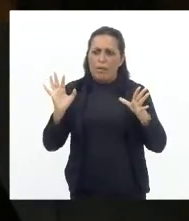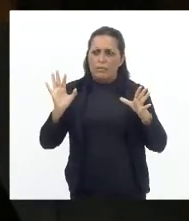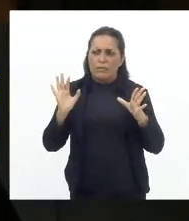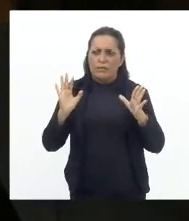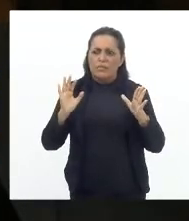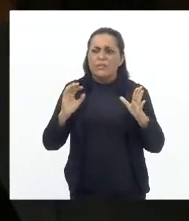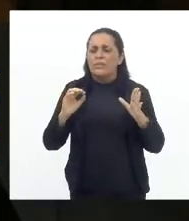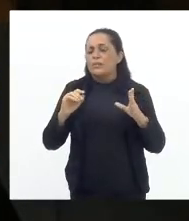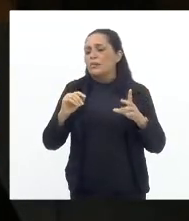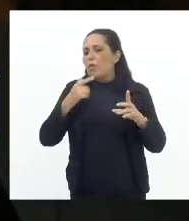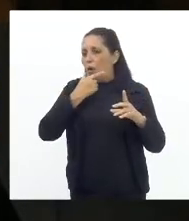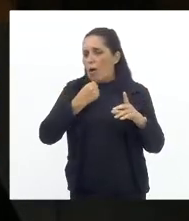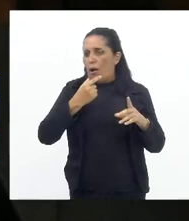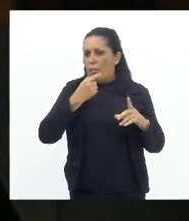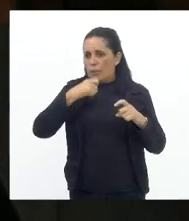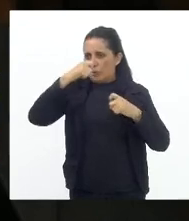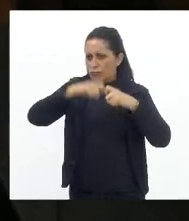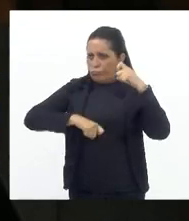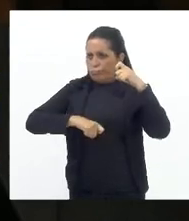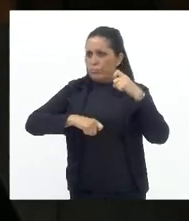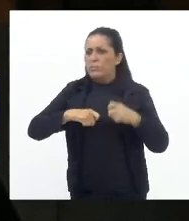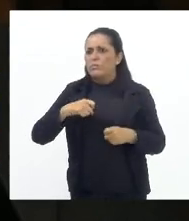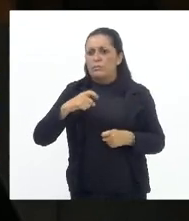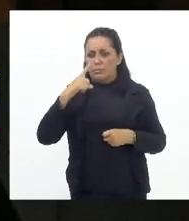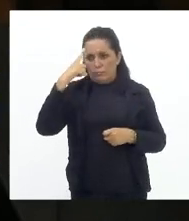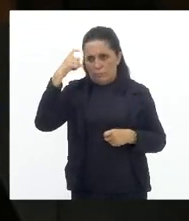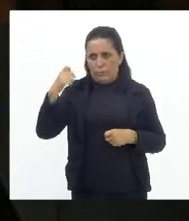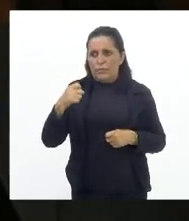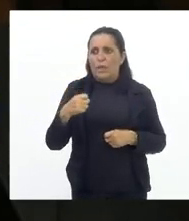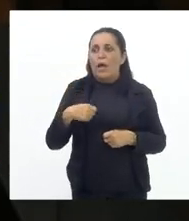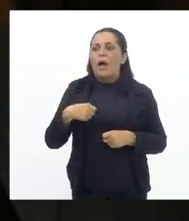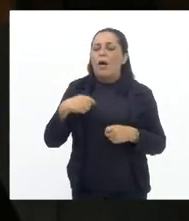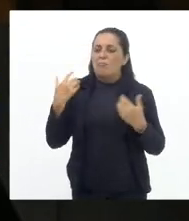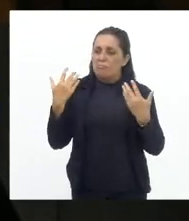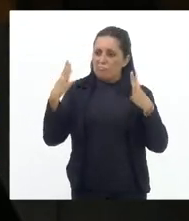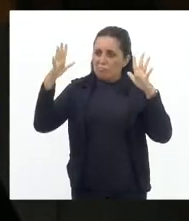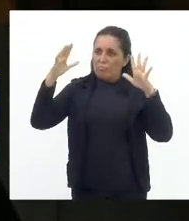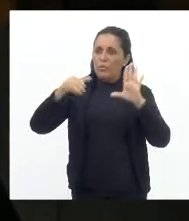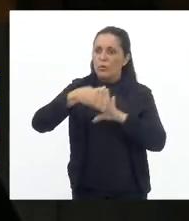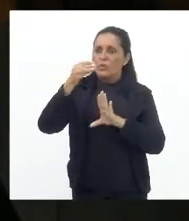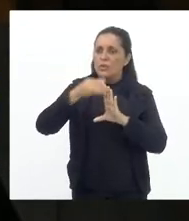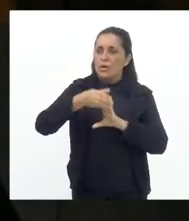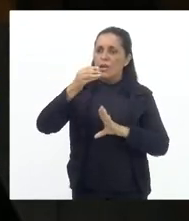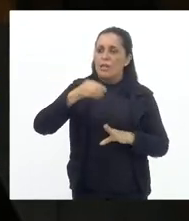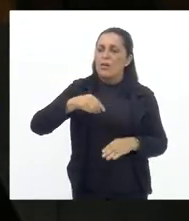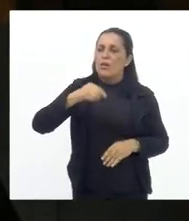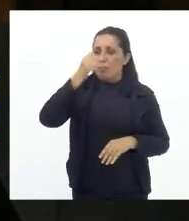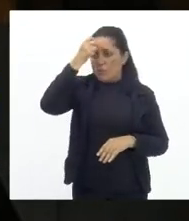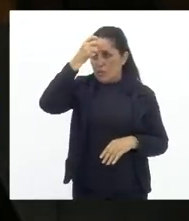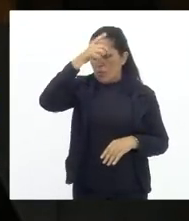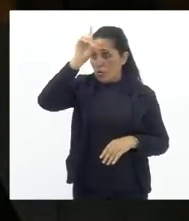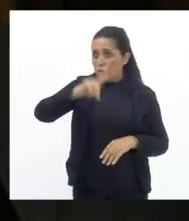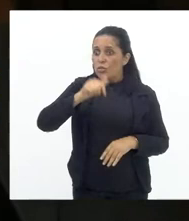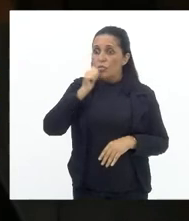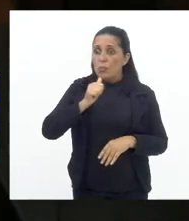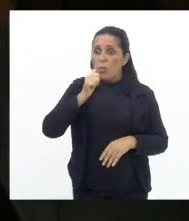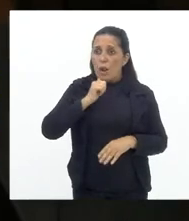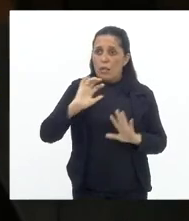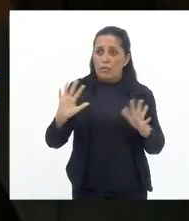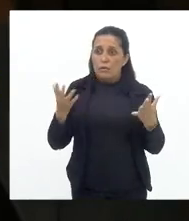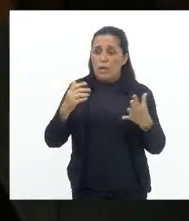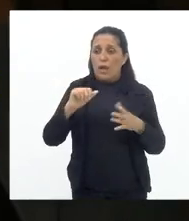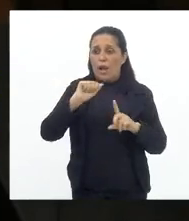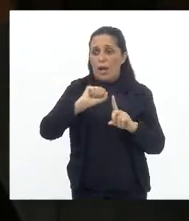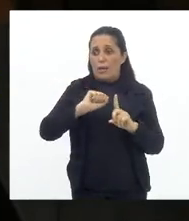jugo de seus agressores estão saúde o Conselho Municipal de direitos das mulheres de Seropédica Saúdo a secretaria municipal de assistência